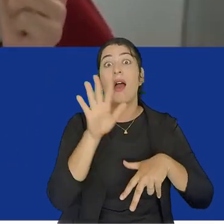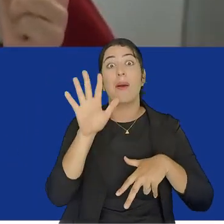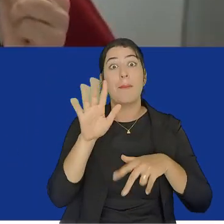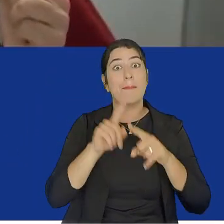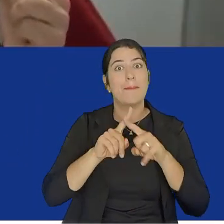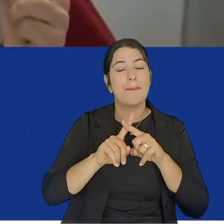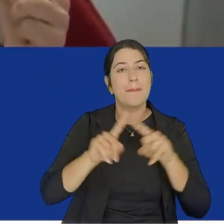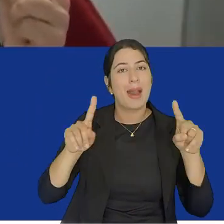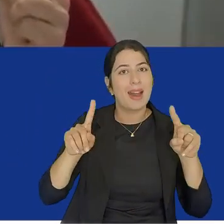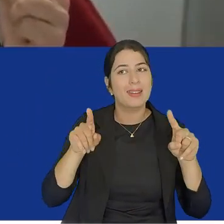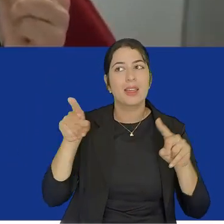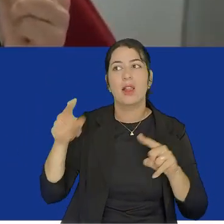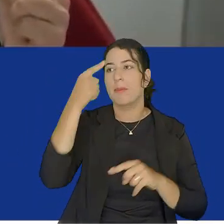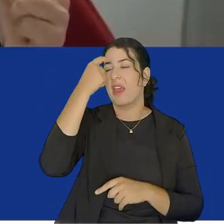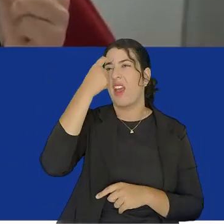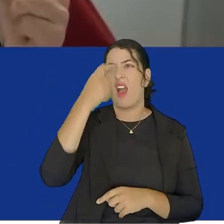meu tapete.